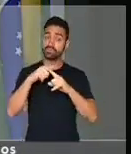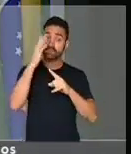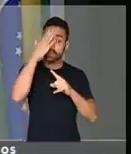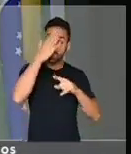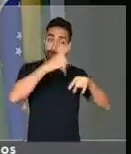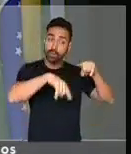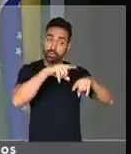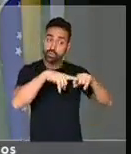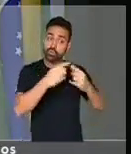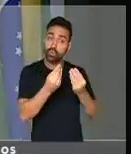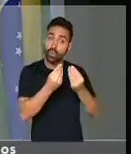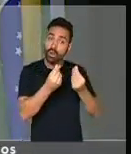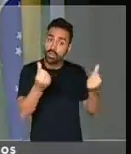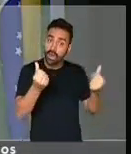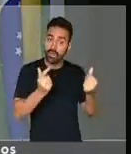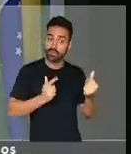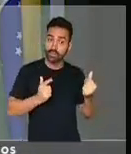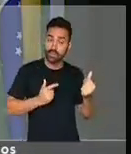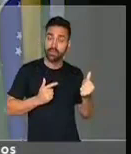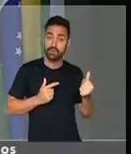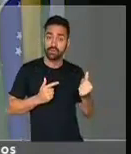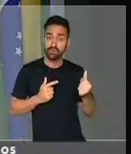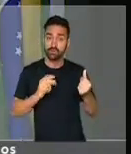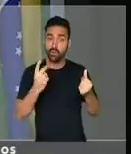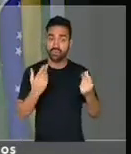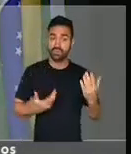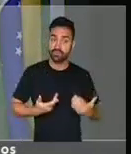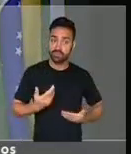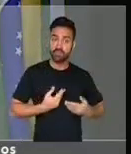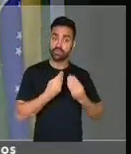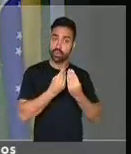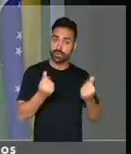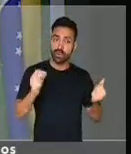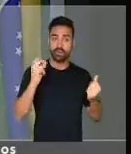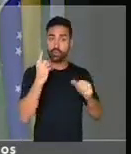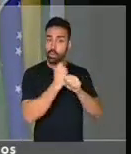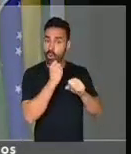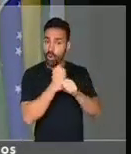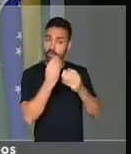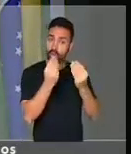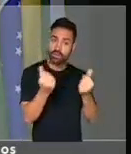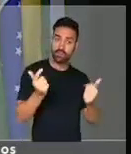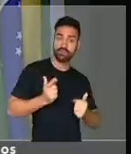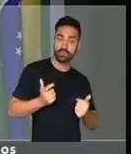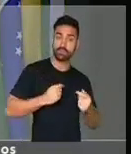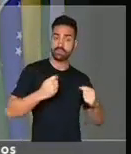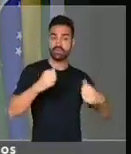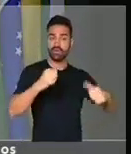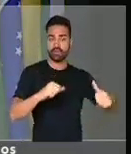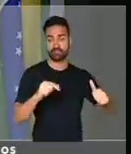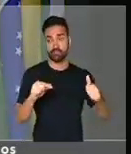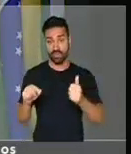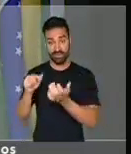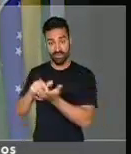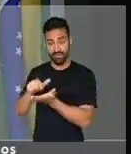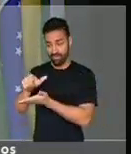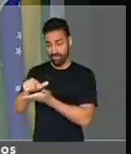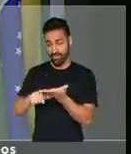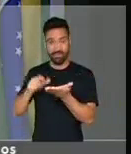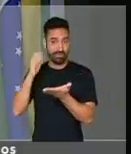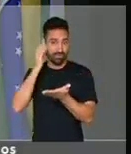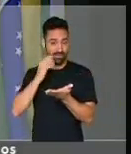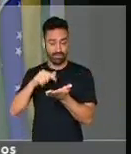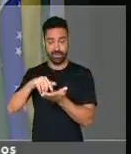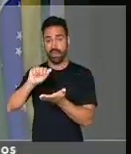qualidade da mercadoria, do bem ou do serviço que está sendo prestado ou da obra. Esse aplicativo do Paraná,